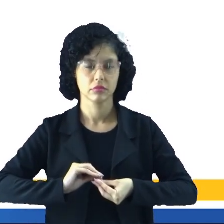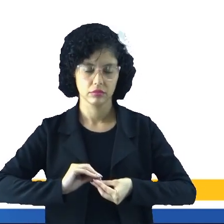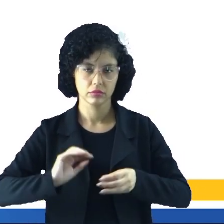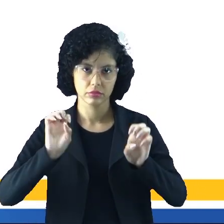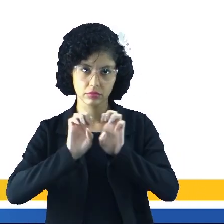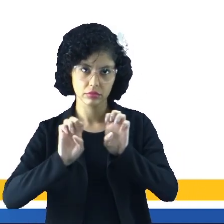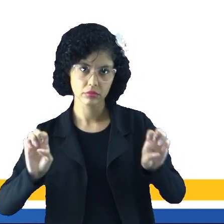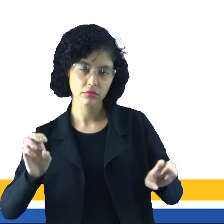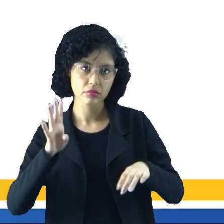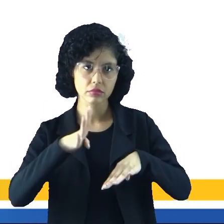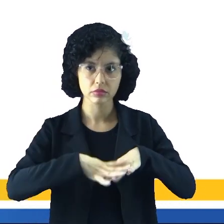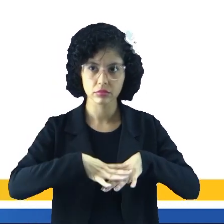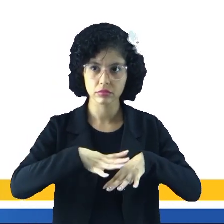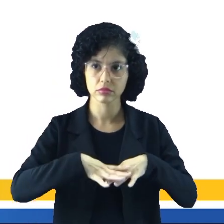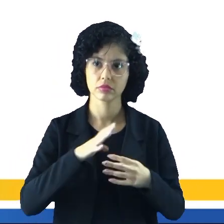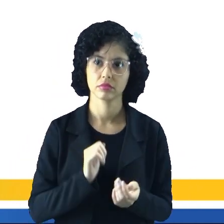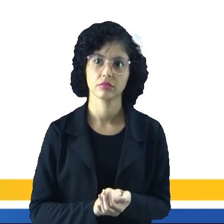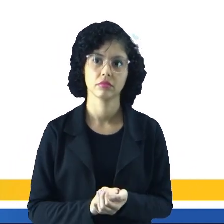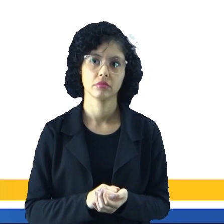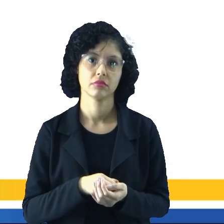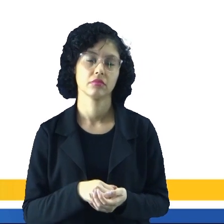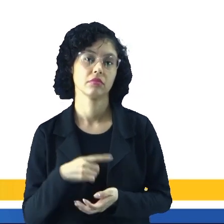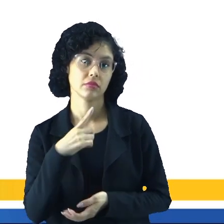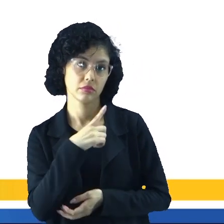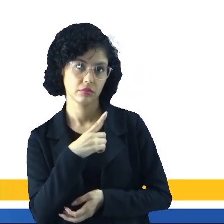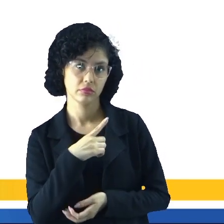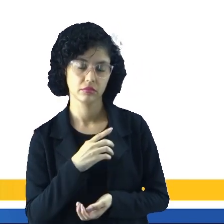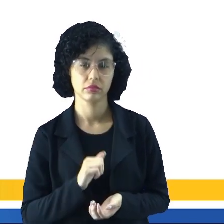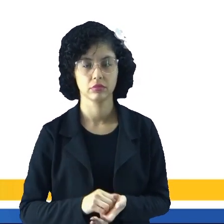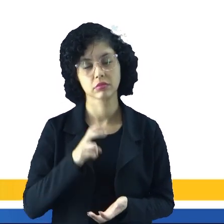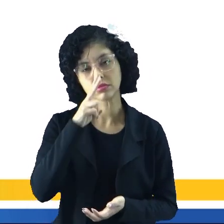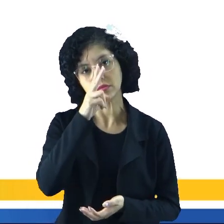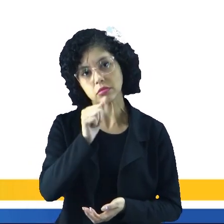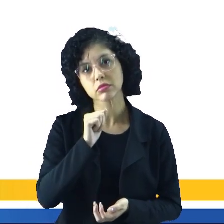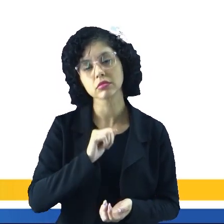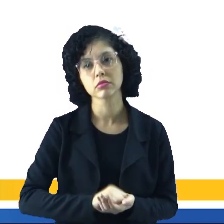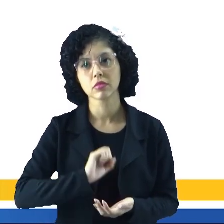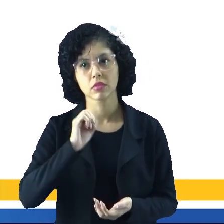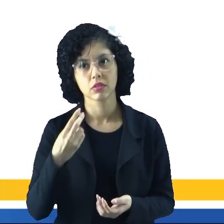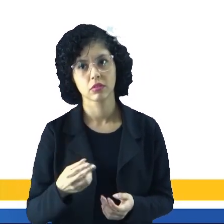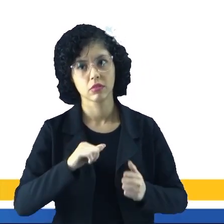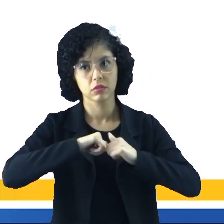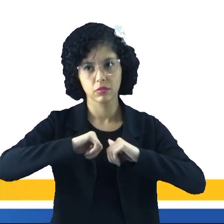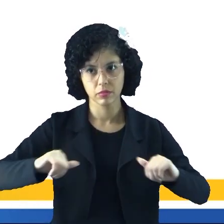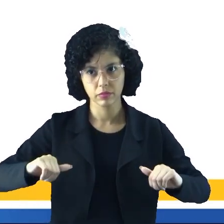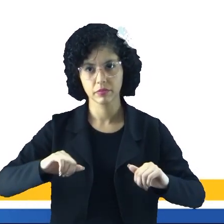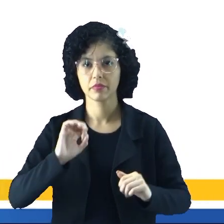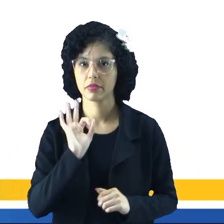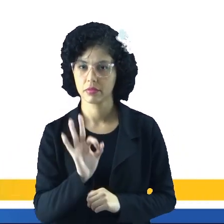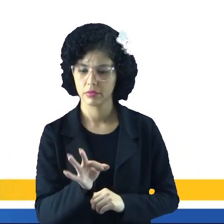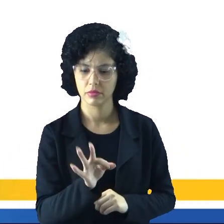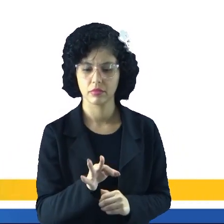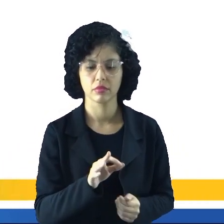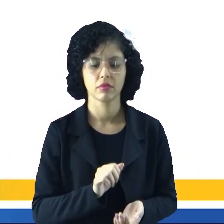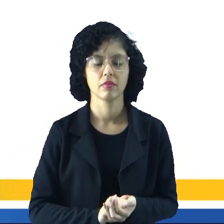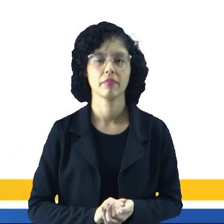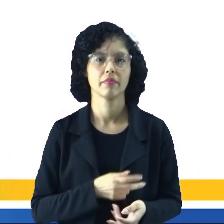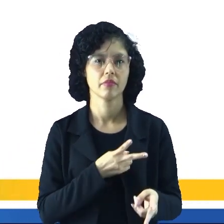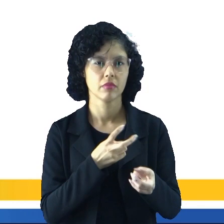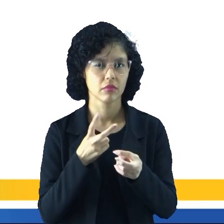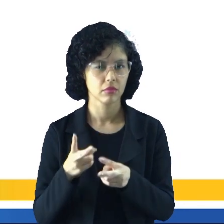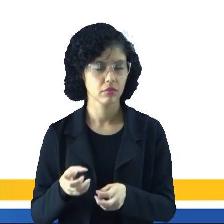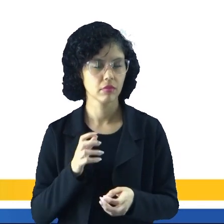matemática. Dependendo do sinal das cargas, nós vamos ter uma força de atração ou de repulsão, certo?